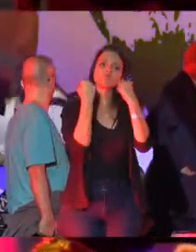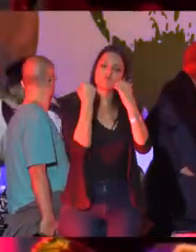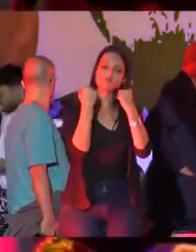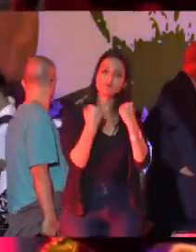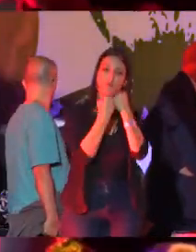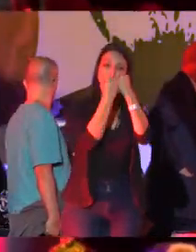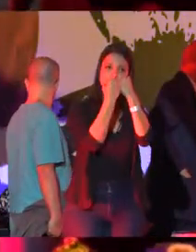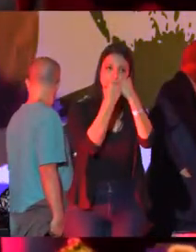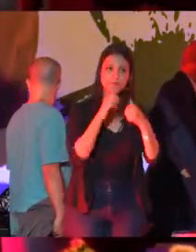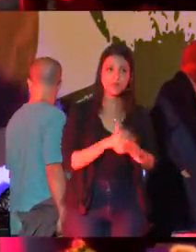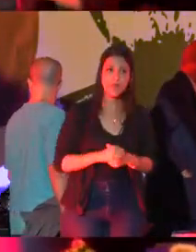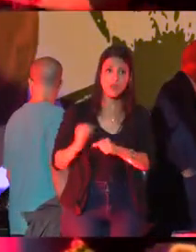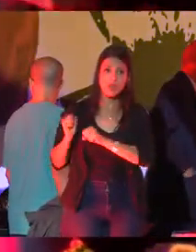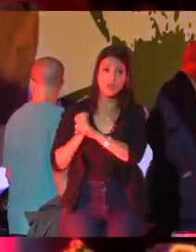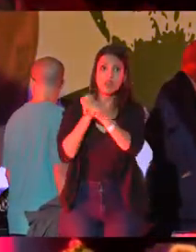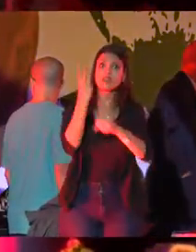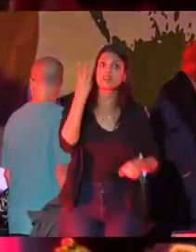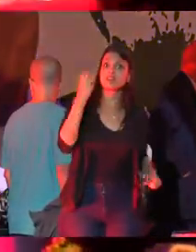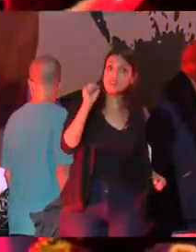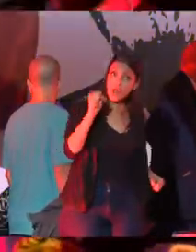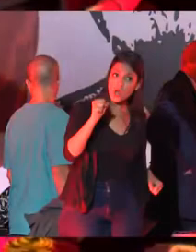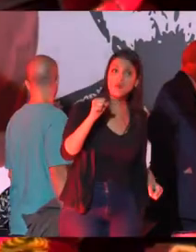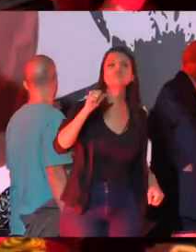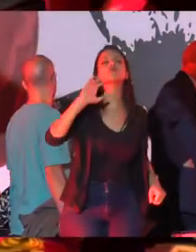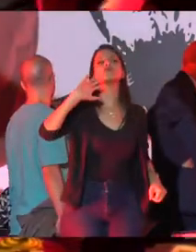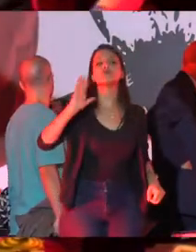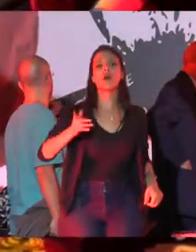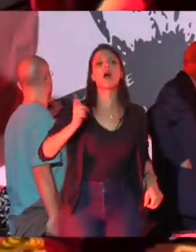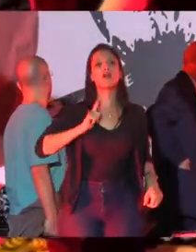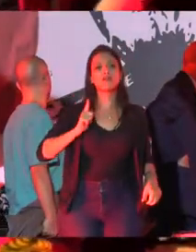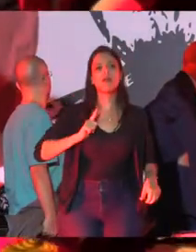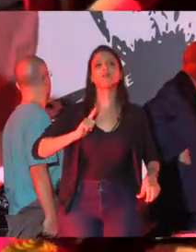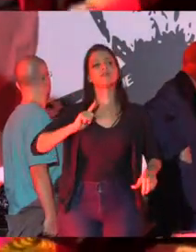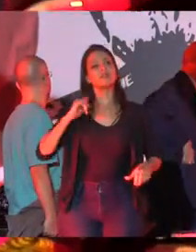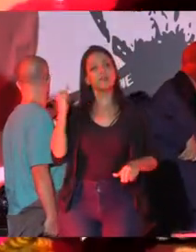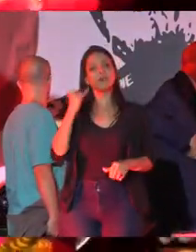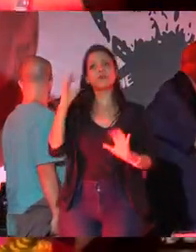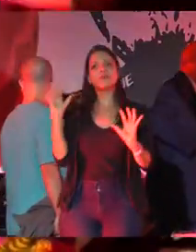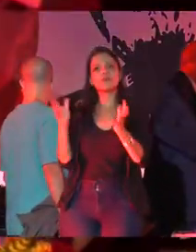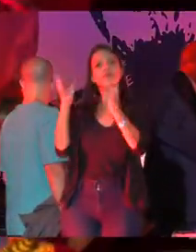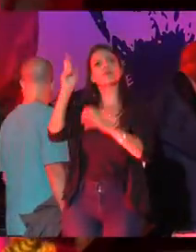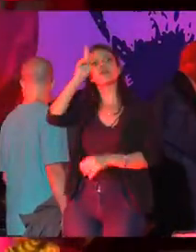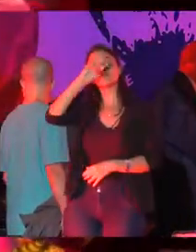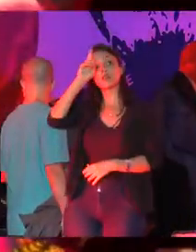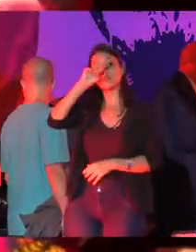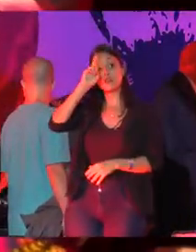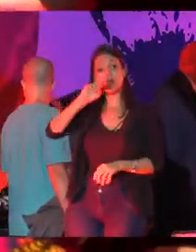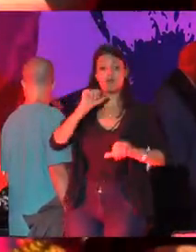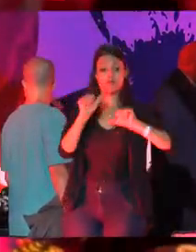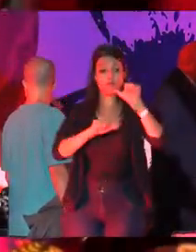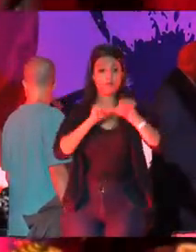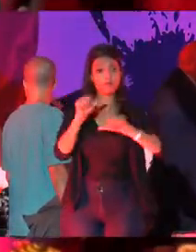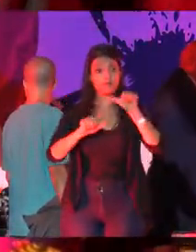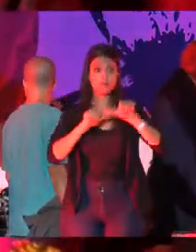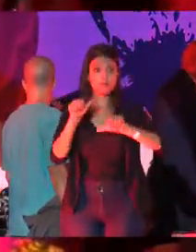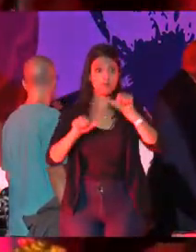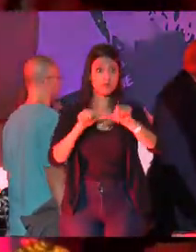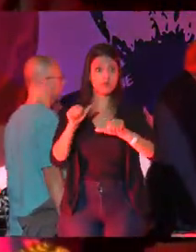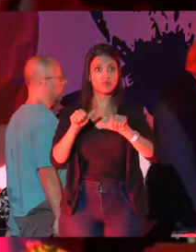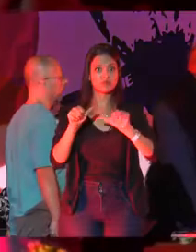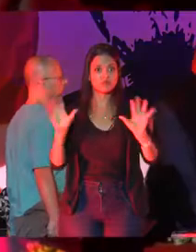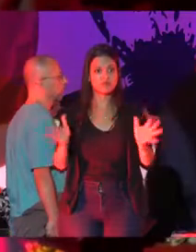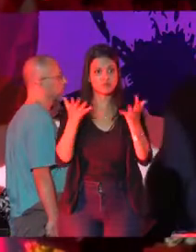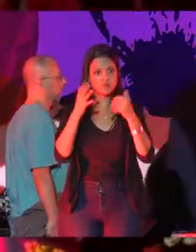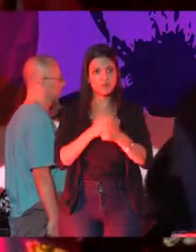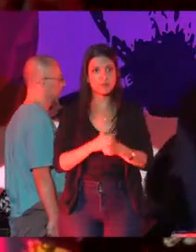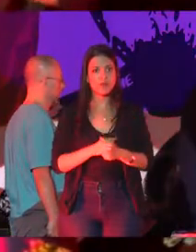Há 38 anos, fazendo história e transformando a realidade. O PT nasceu de baixo para